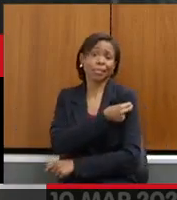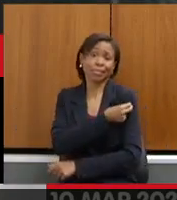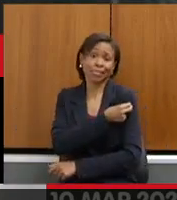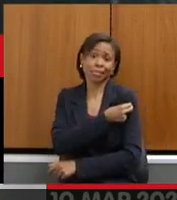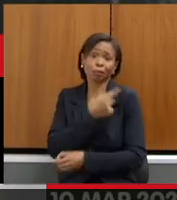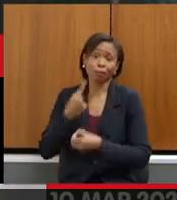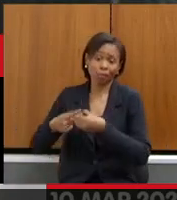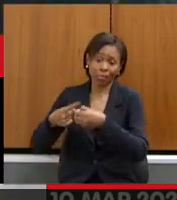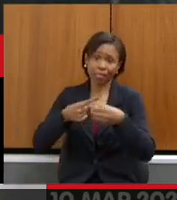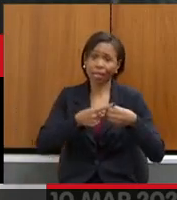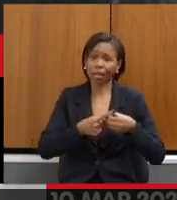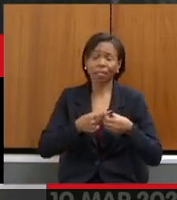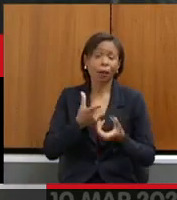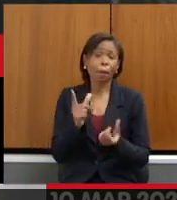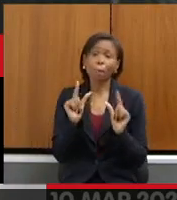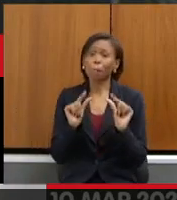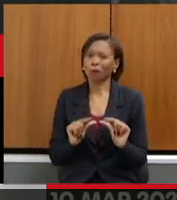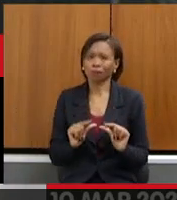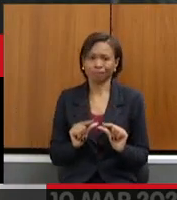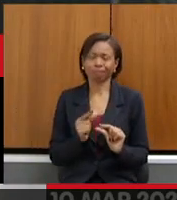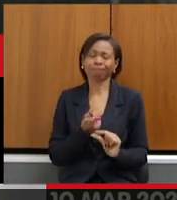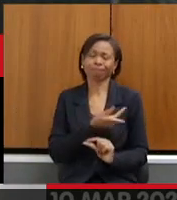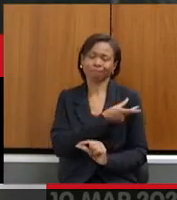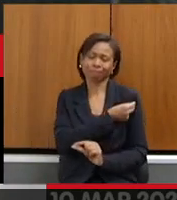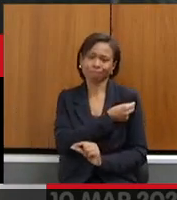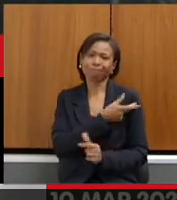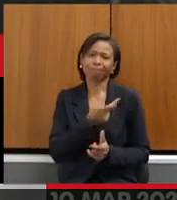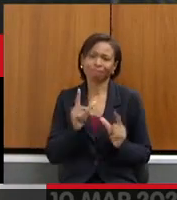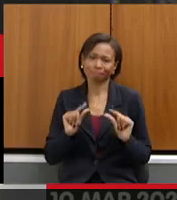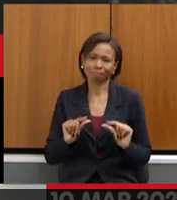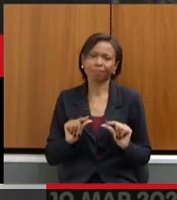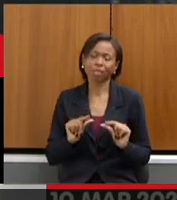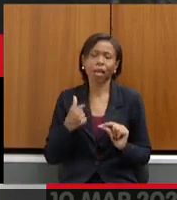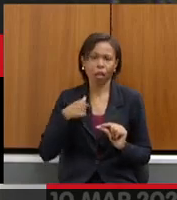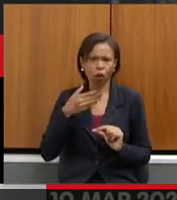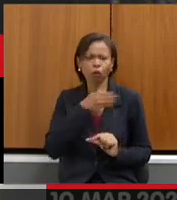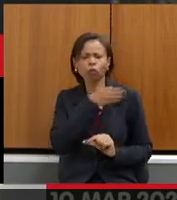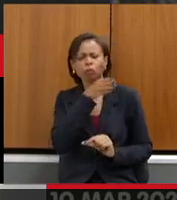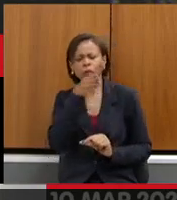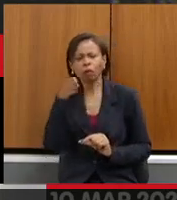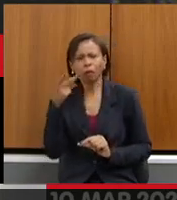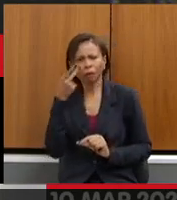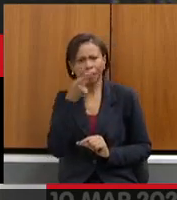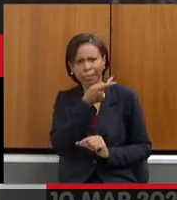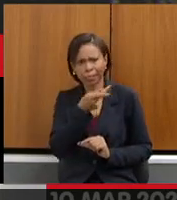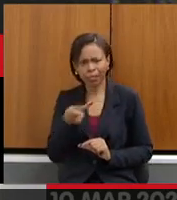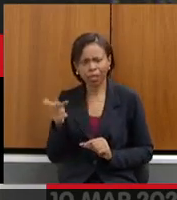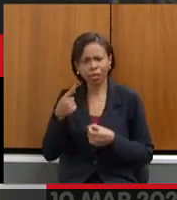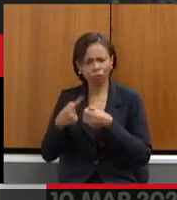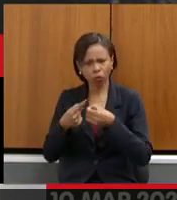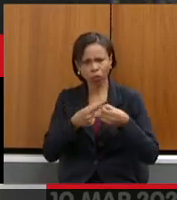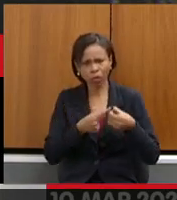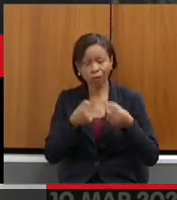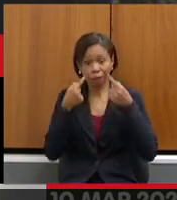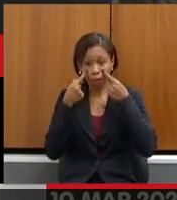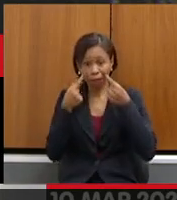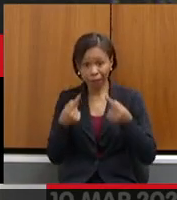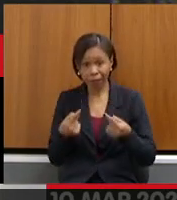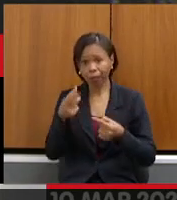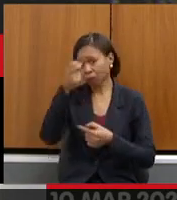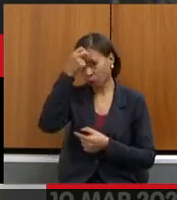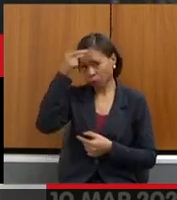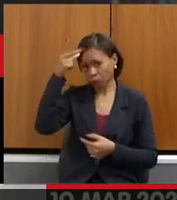suficiente se eu Visitei alguns municípios e vim logo os prefeitos estão pedindo